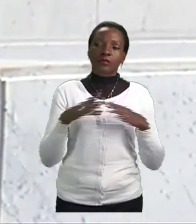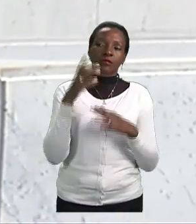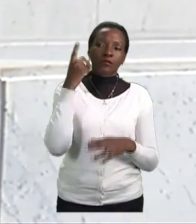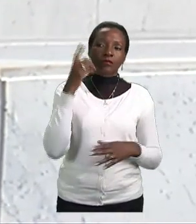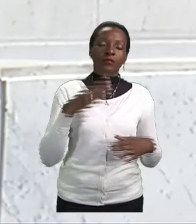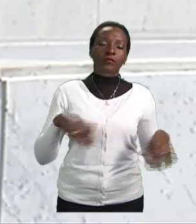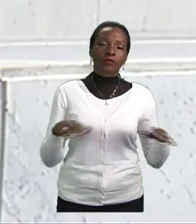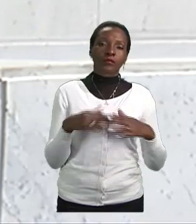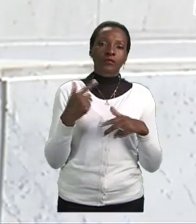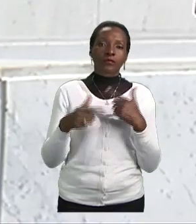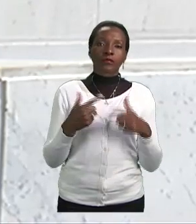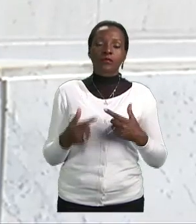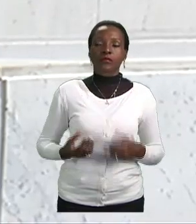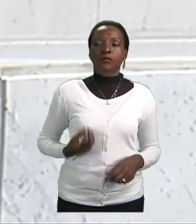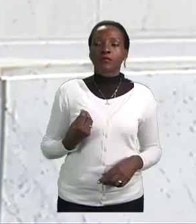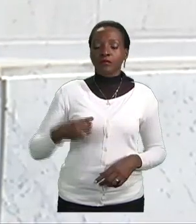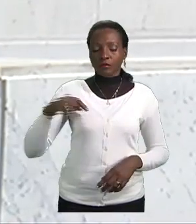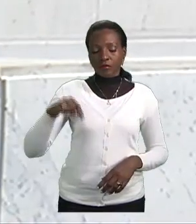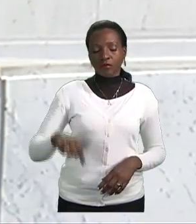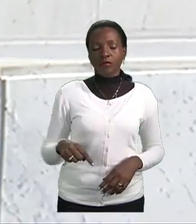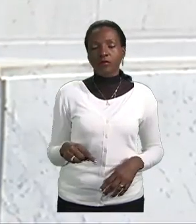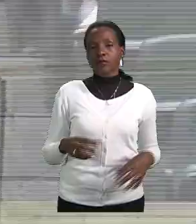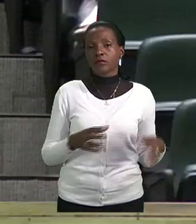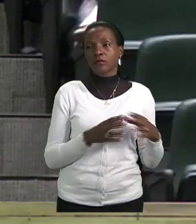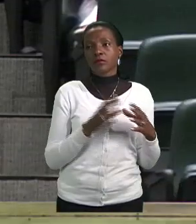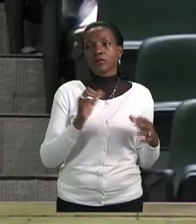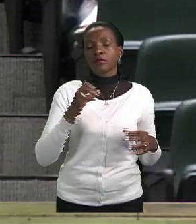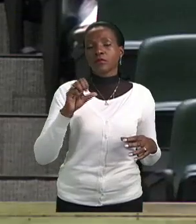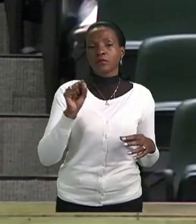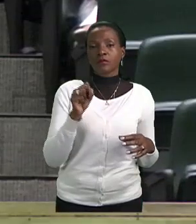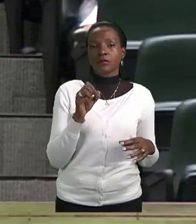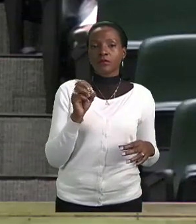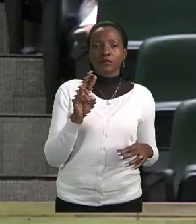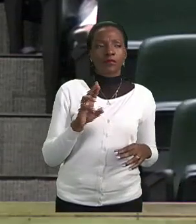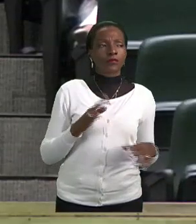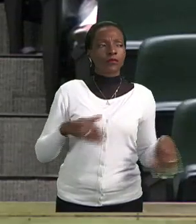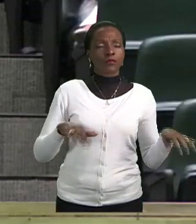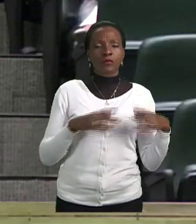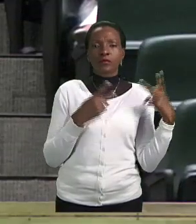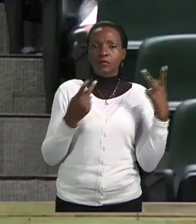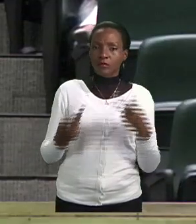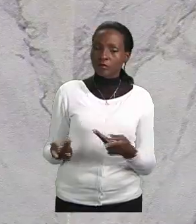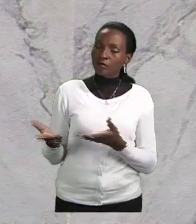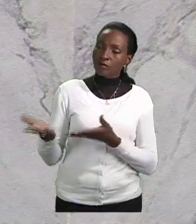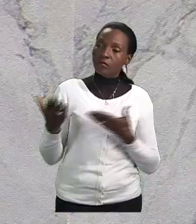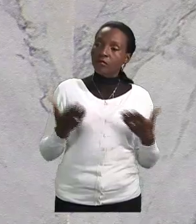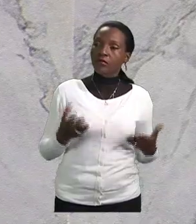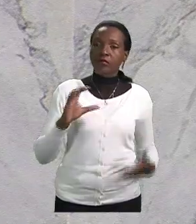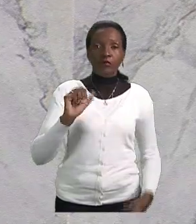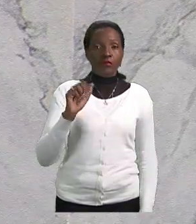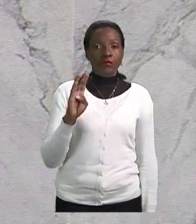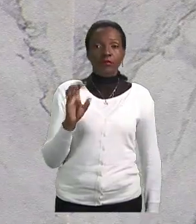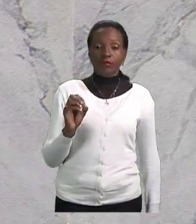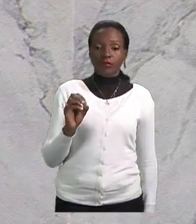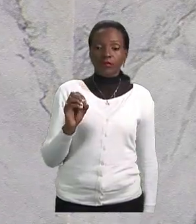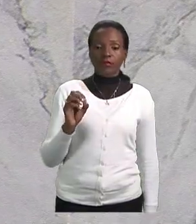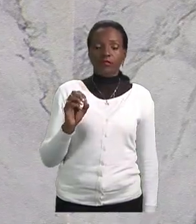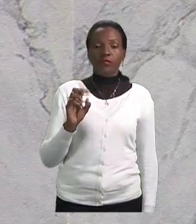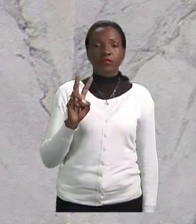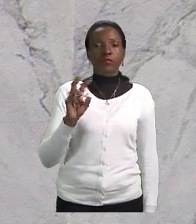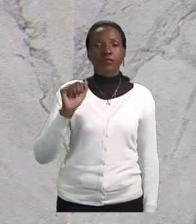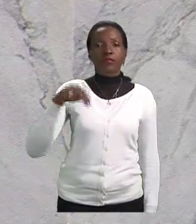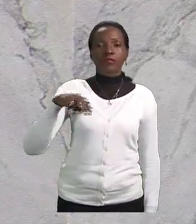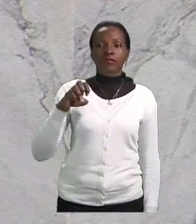aqui presente a todo o público aqui presentes sejam bem vindos a cabo vanessa que hoje representa aqui nossa